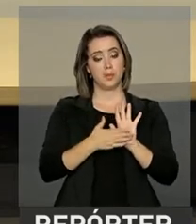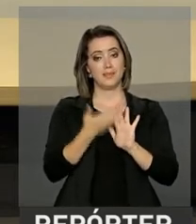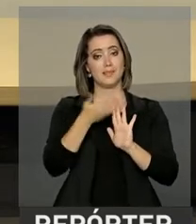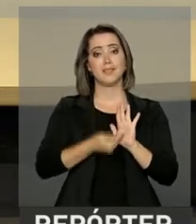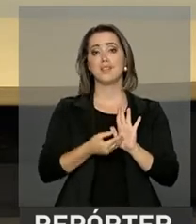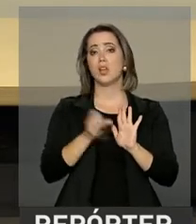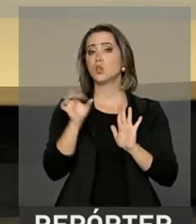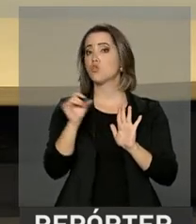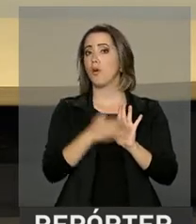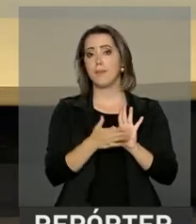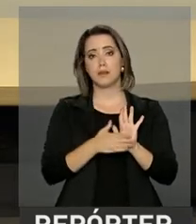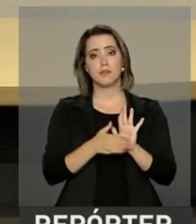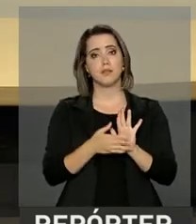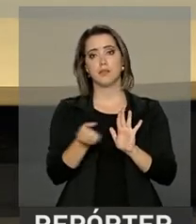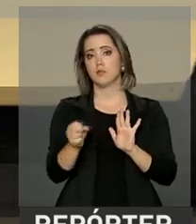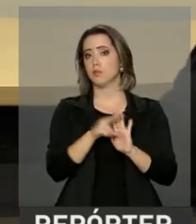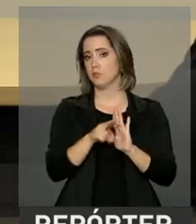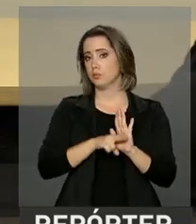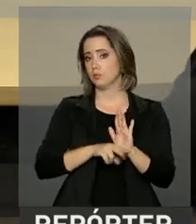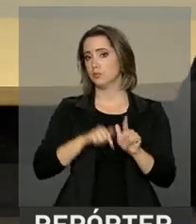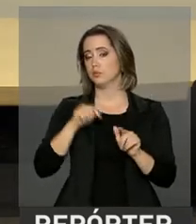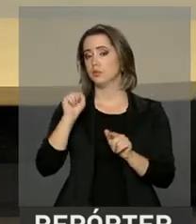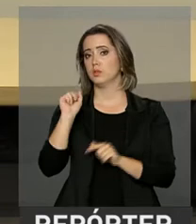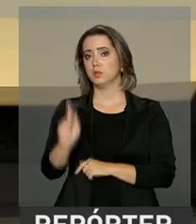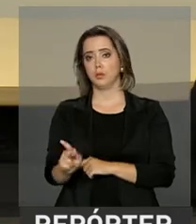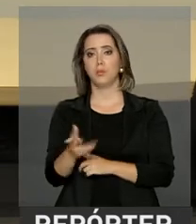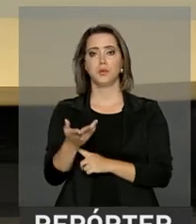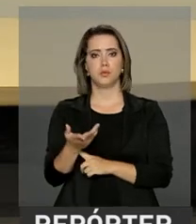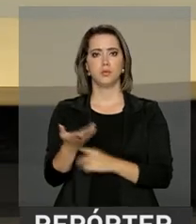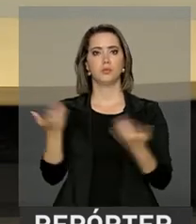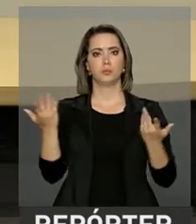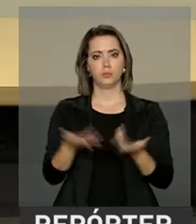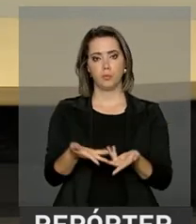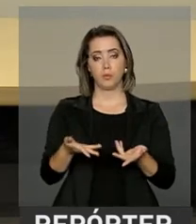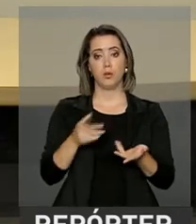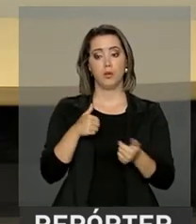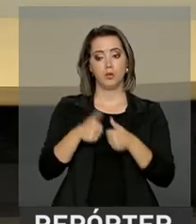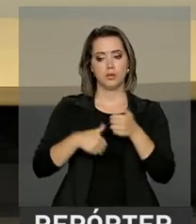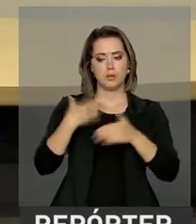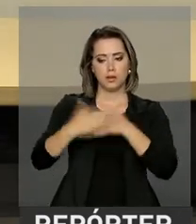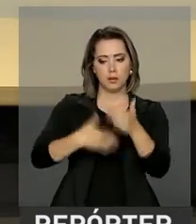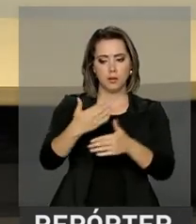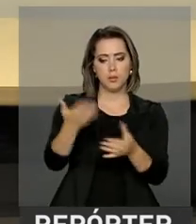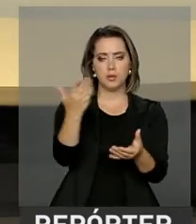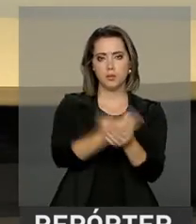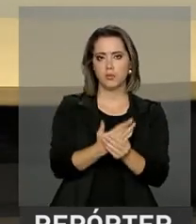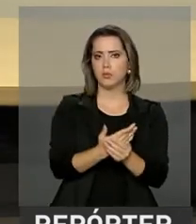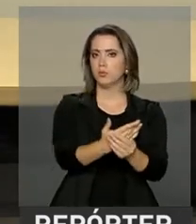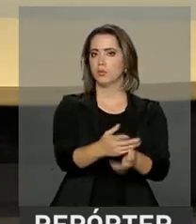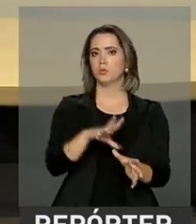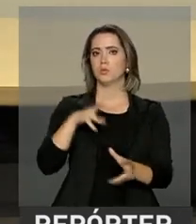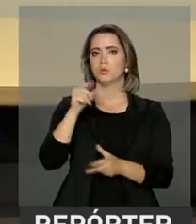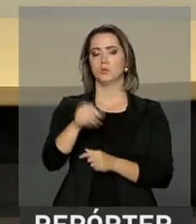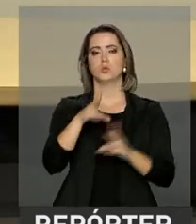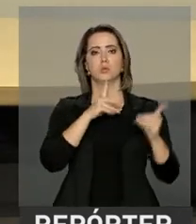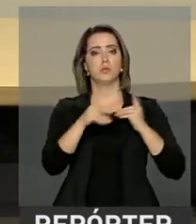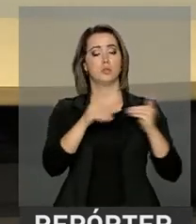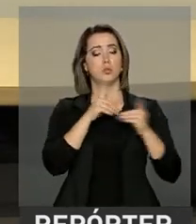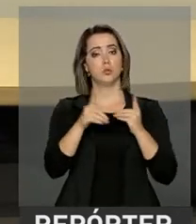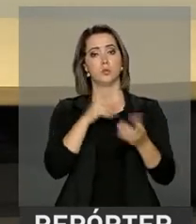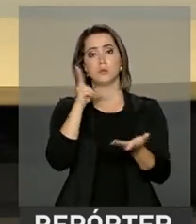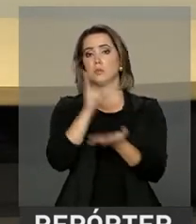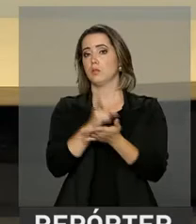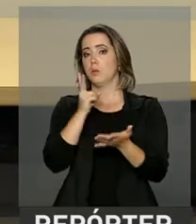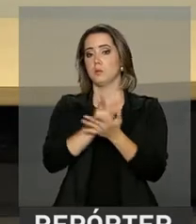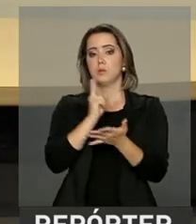proposta de reforma da Previdência. O fato da reforma estar caminhando, e com toda essa discussão e mesmo